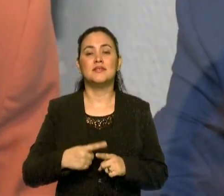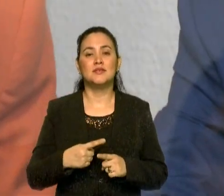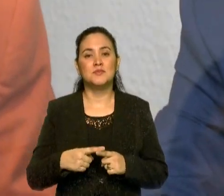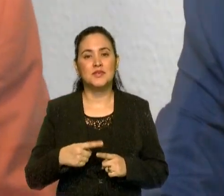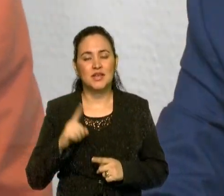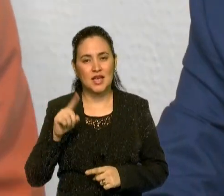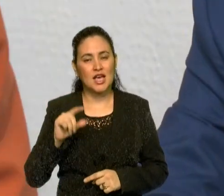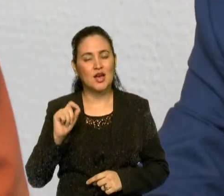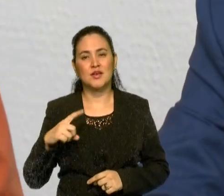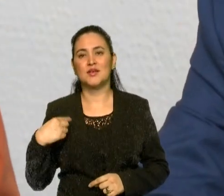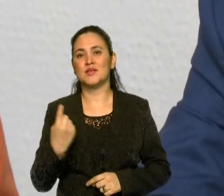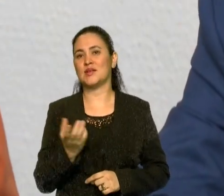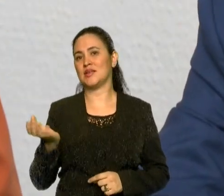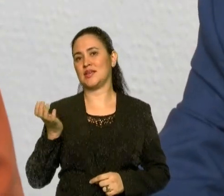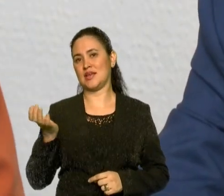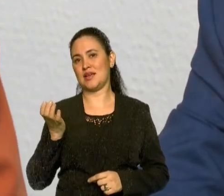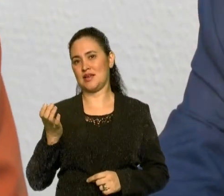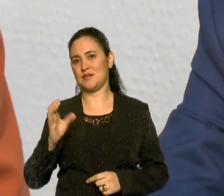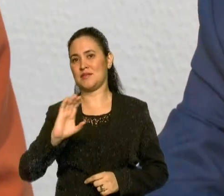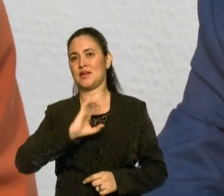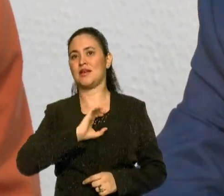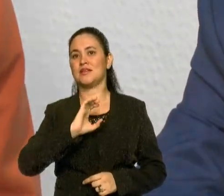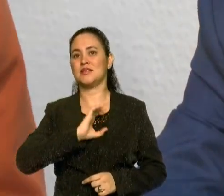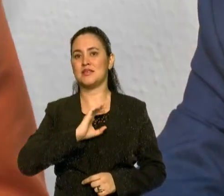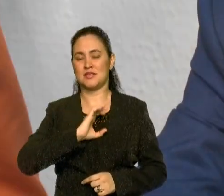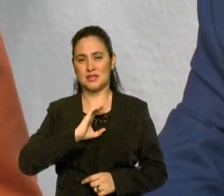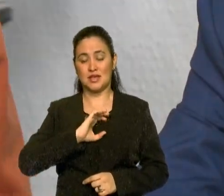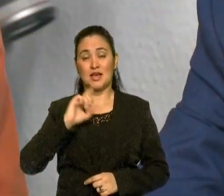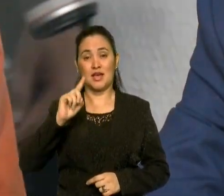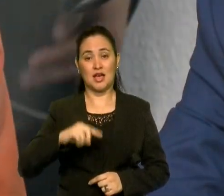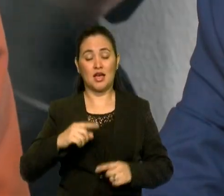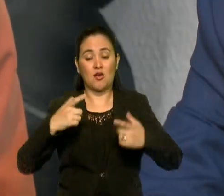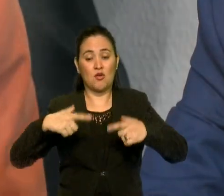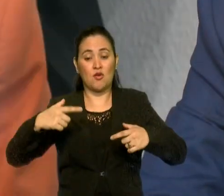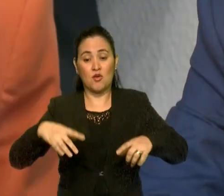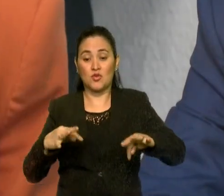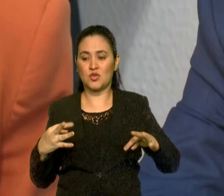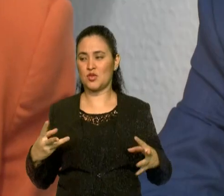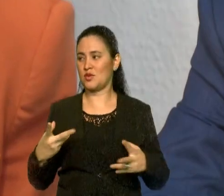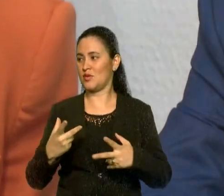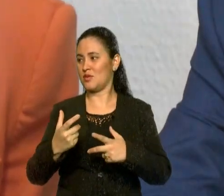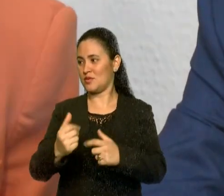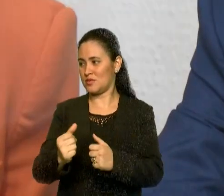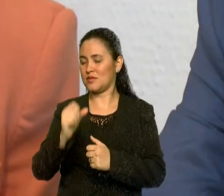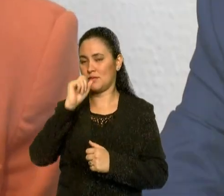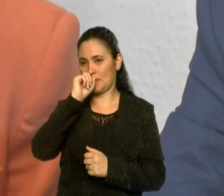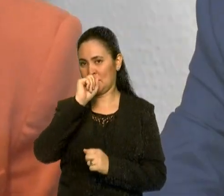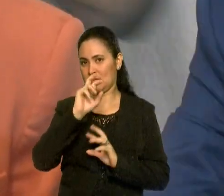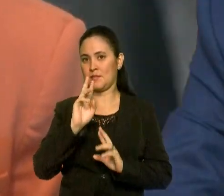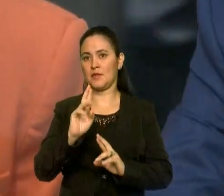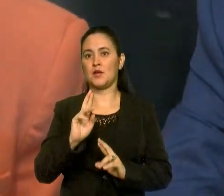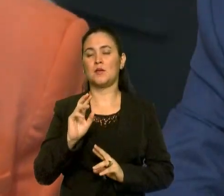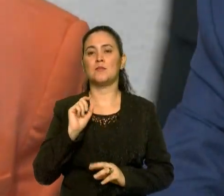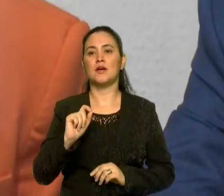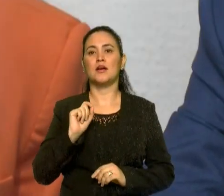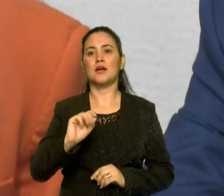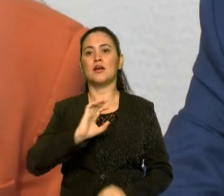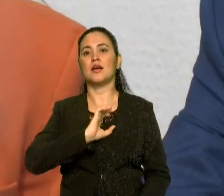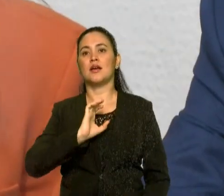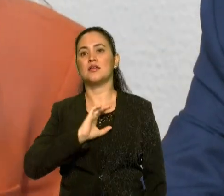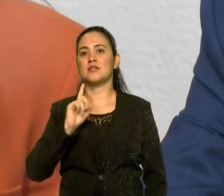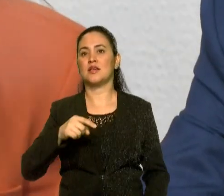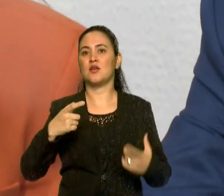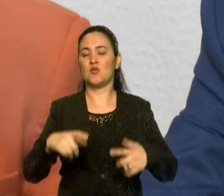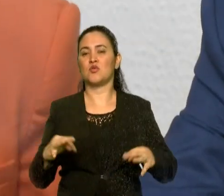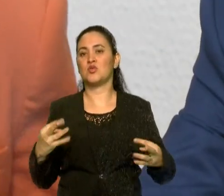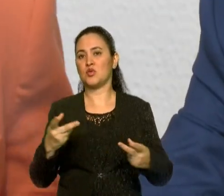todos. Assim como hoje estamos aqui na Câmara e nós estamos na Casa do Povo, eu espero que Caxias seja a casa de todos vocês, que vocês